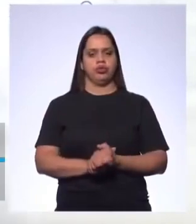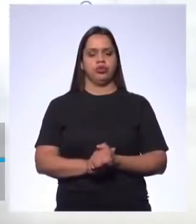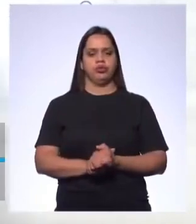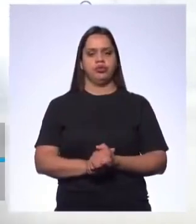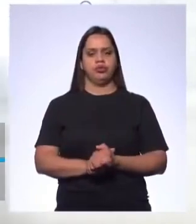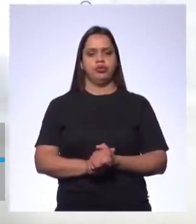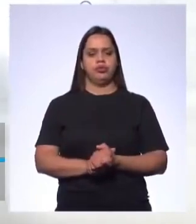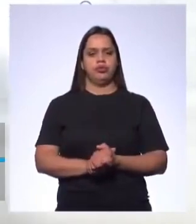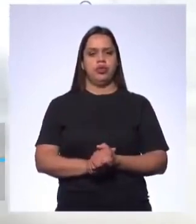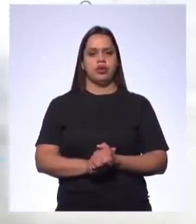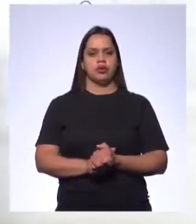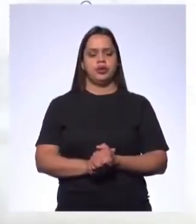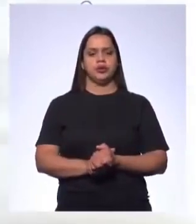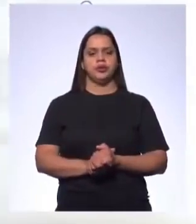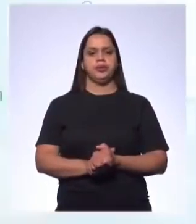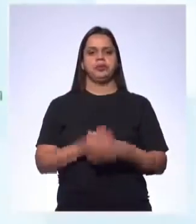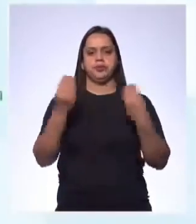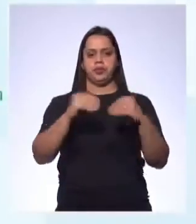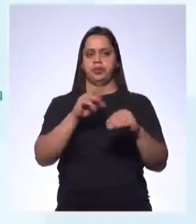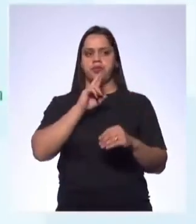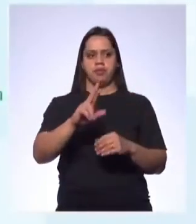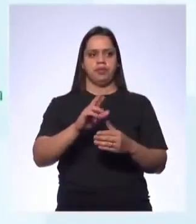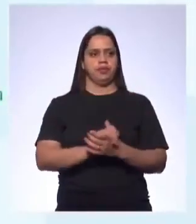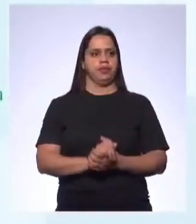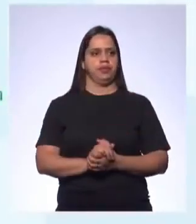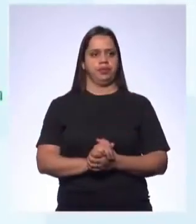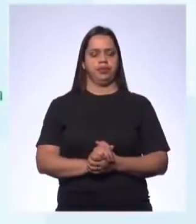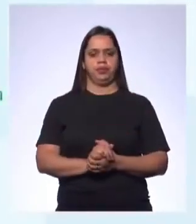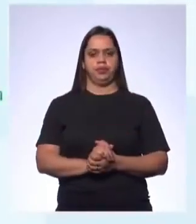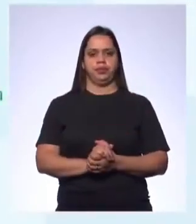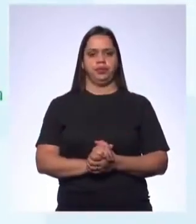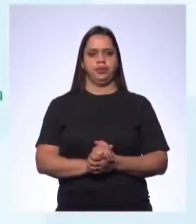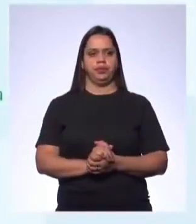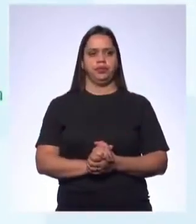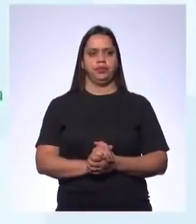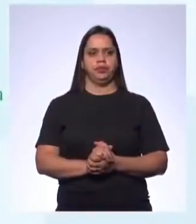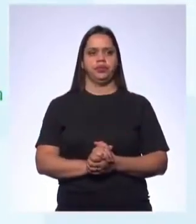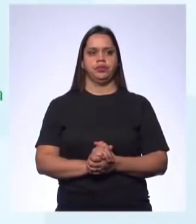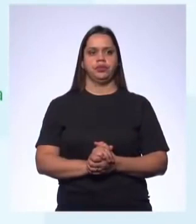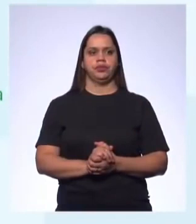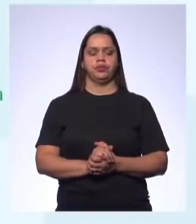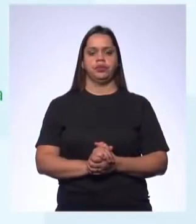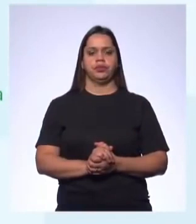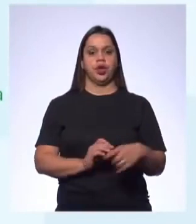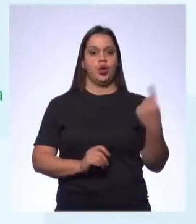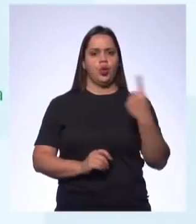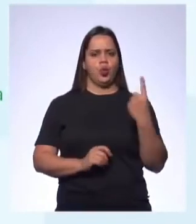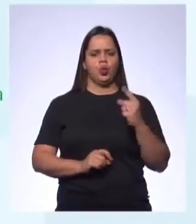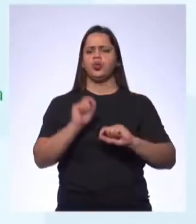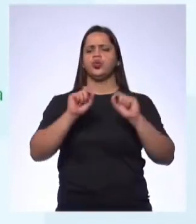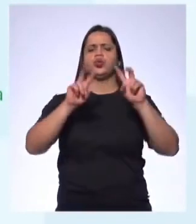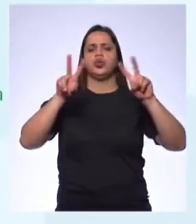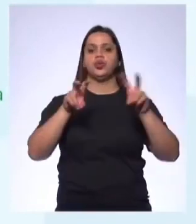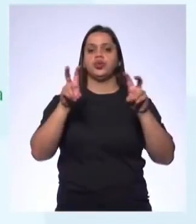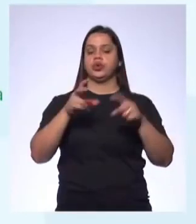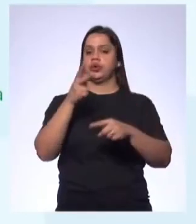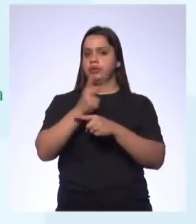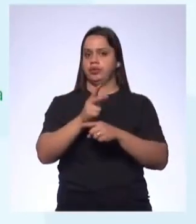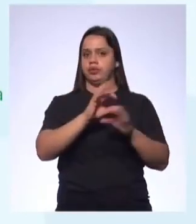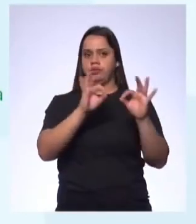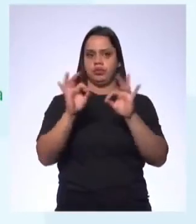vamos colocar a resposta ali, por favor, diretor. Então, what is it about? Sobre o que é? Então, o vídeo era